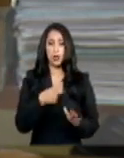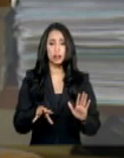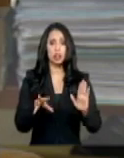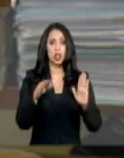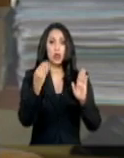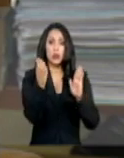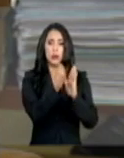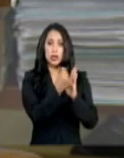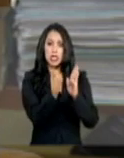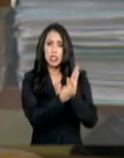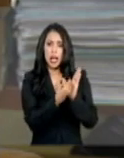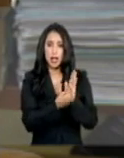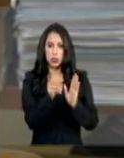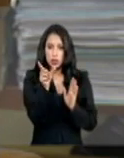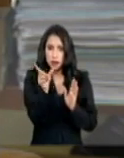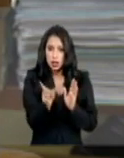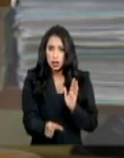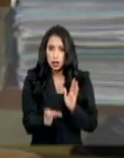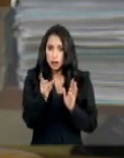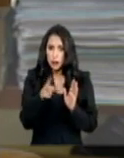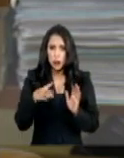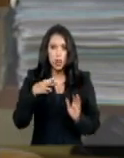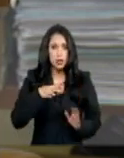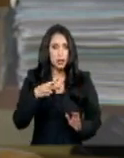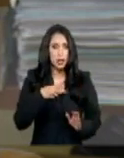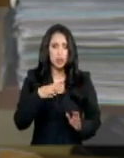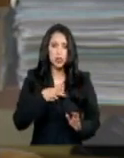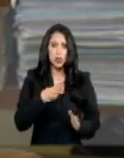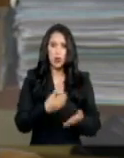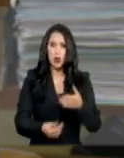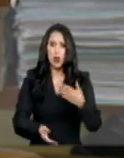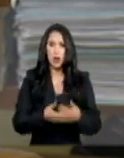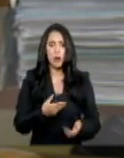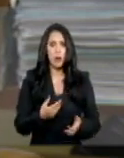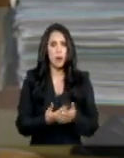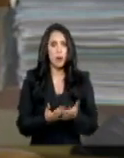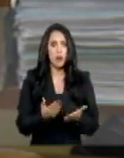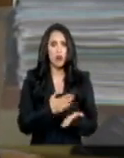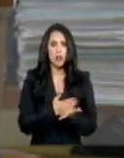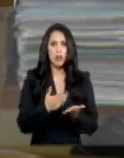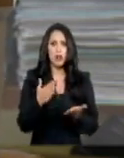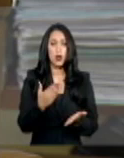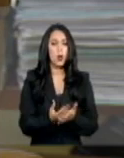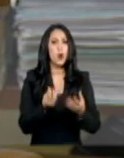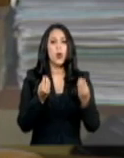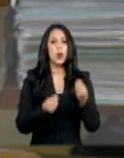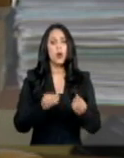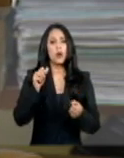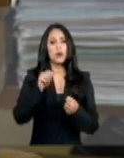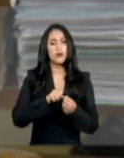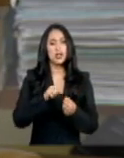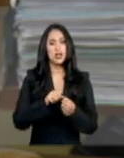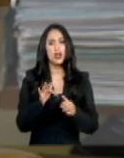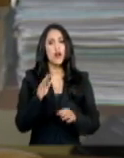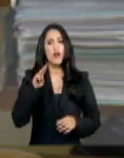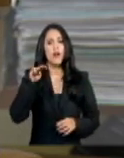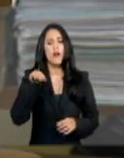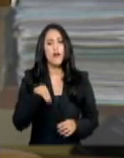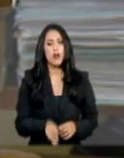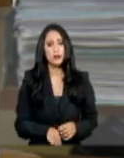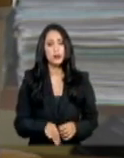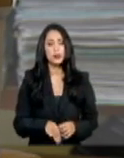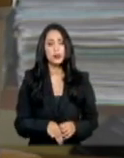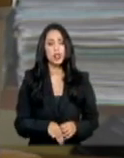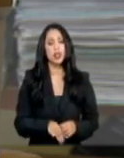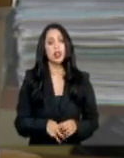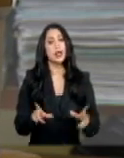individuais qualquer que seja sua origem à sua forma a sua finalidade passou